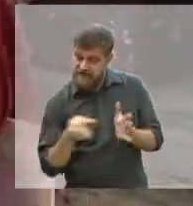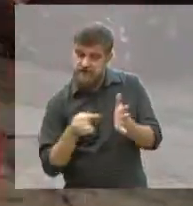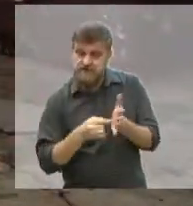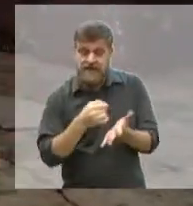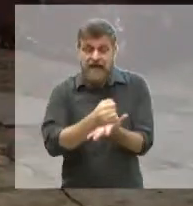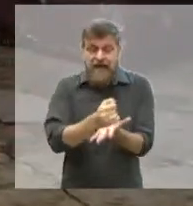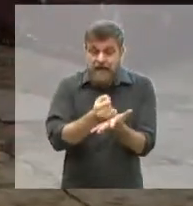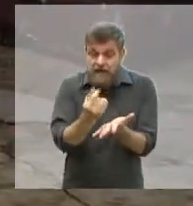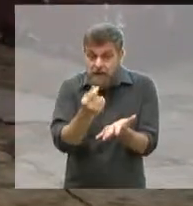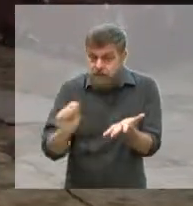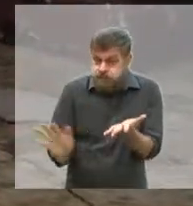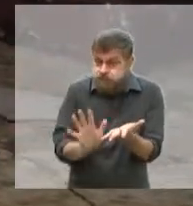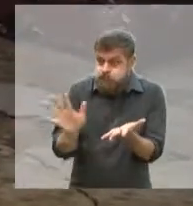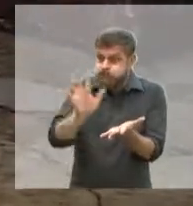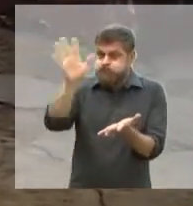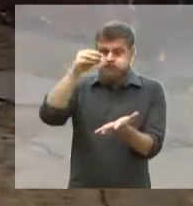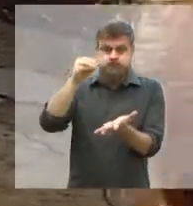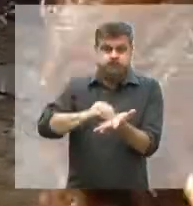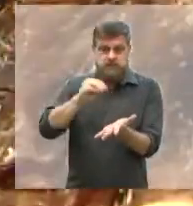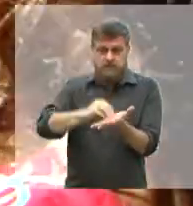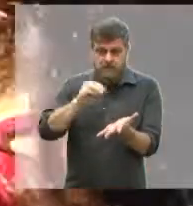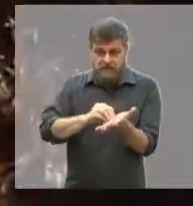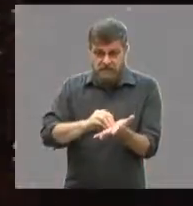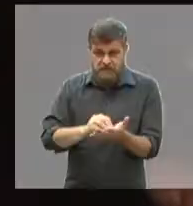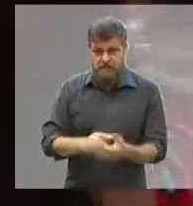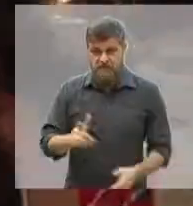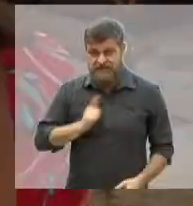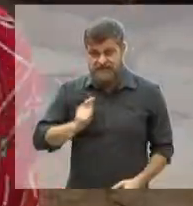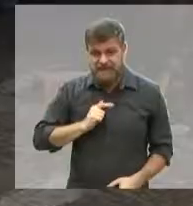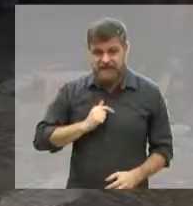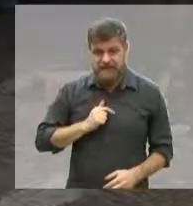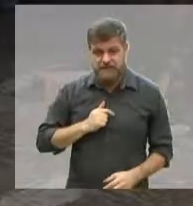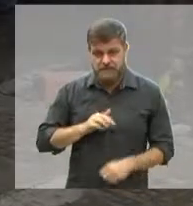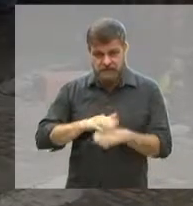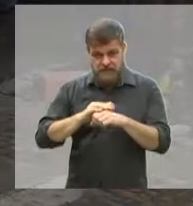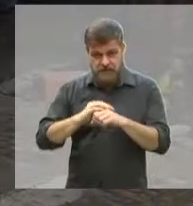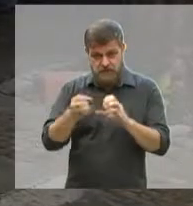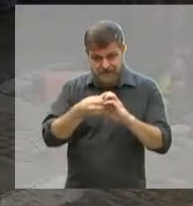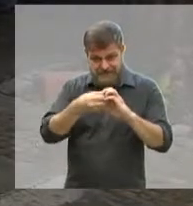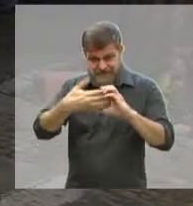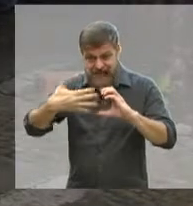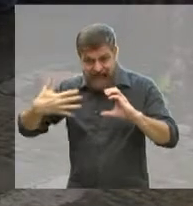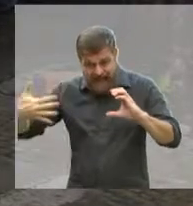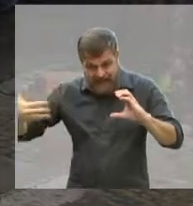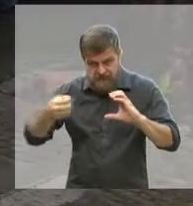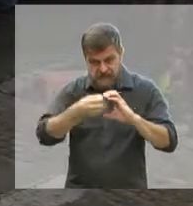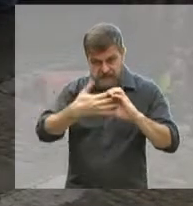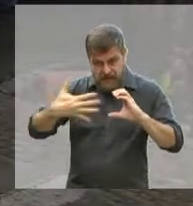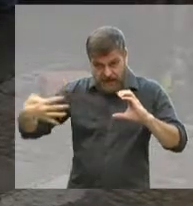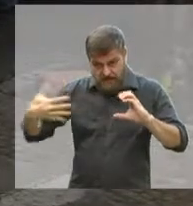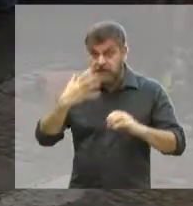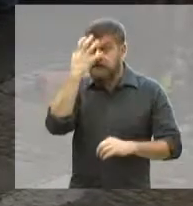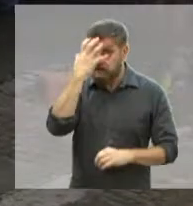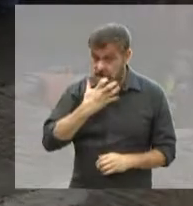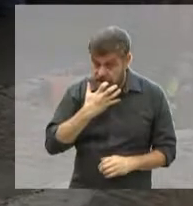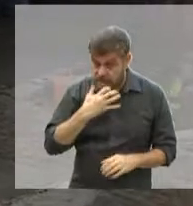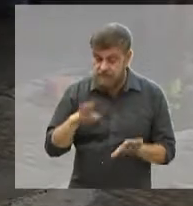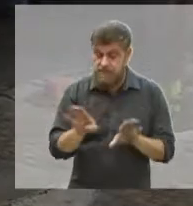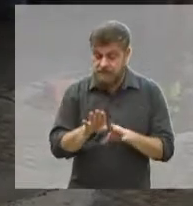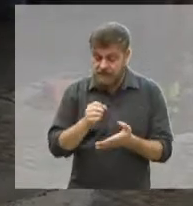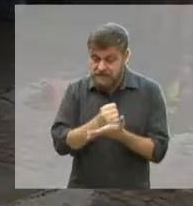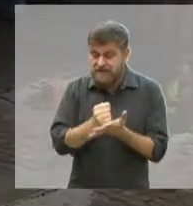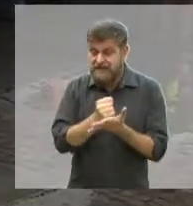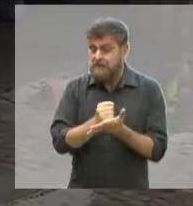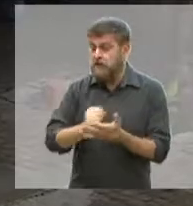custo, que são medicamentos que vão cuidar de doenças muitas vezes um pouco mais raras, um pouco mais graves, né, e que